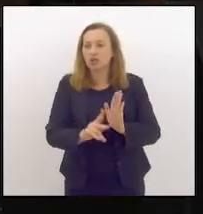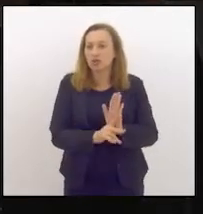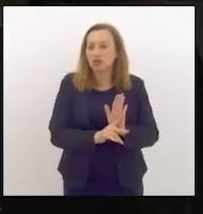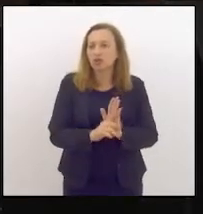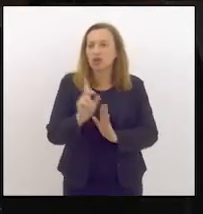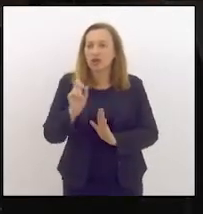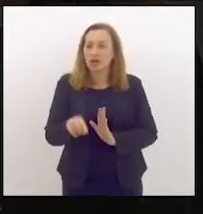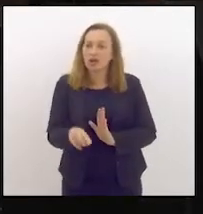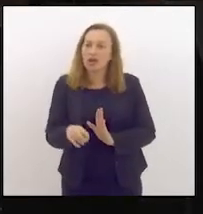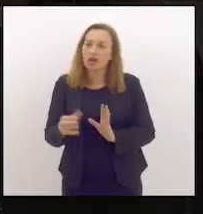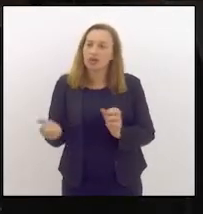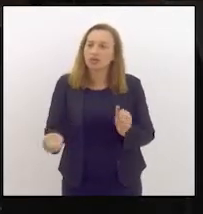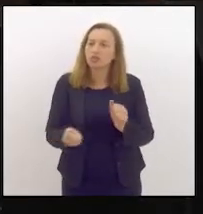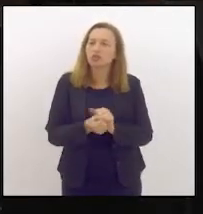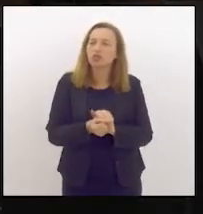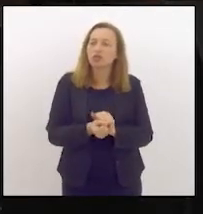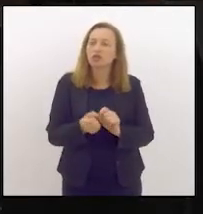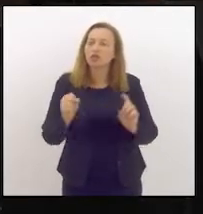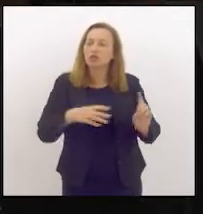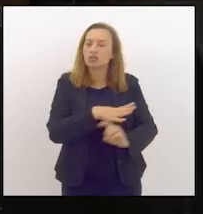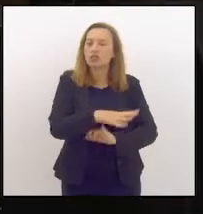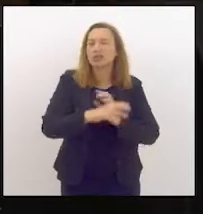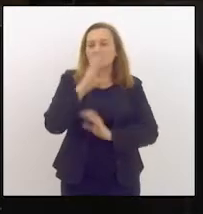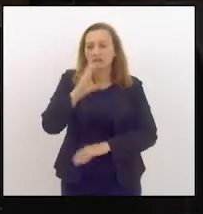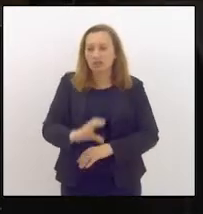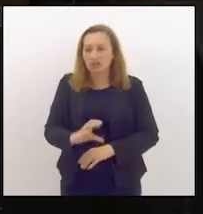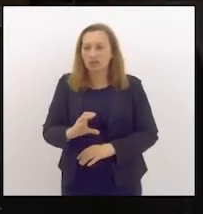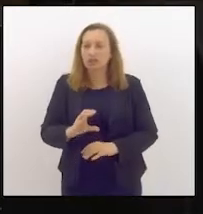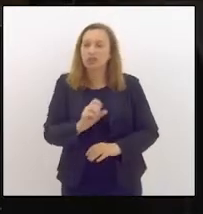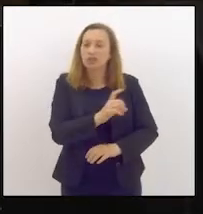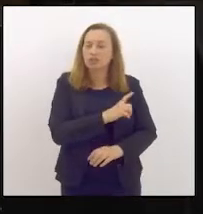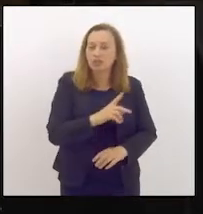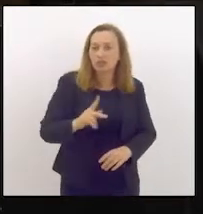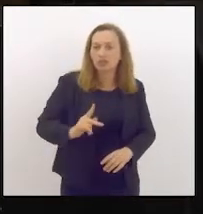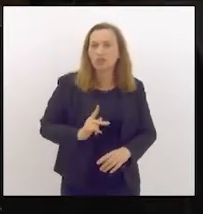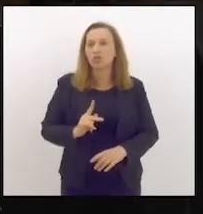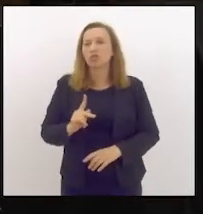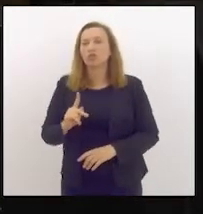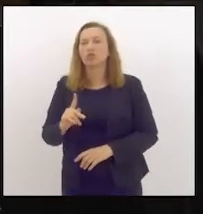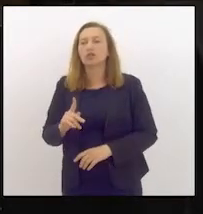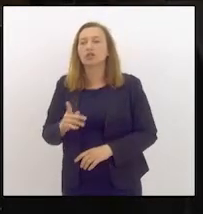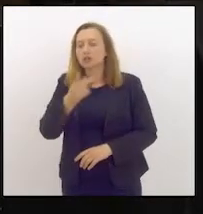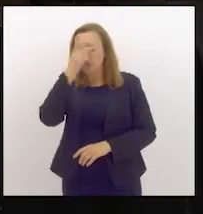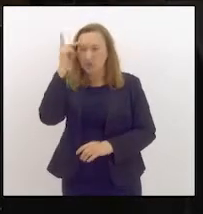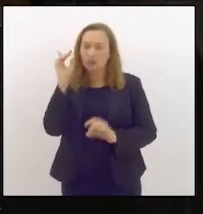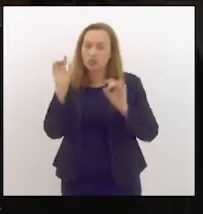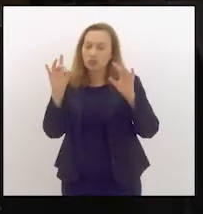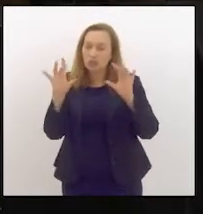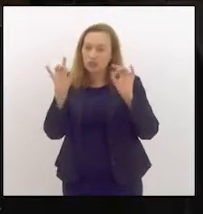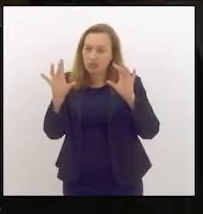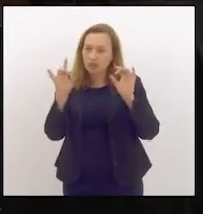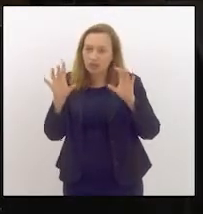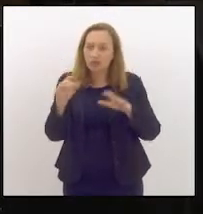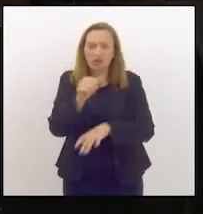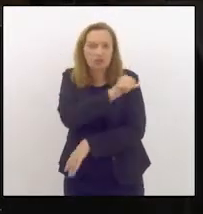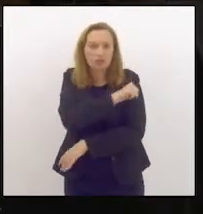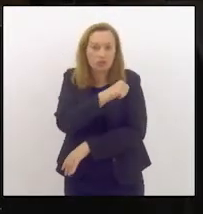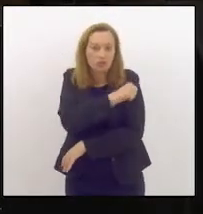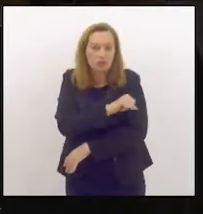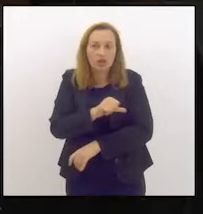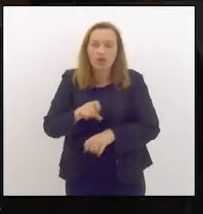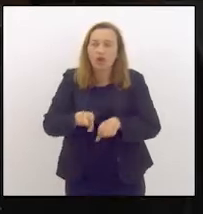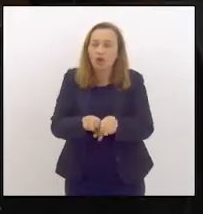ele é composto pela sociedade civil pela Defensoria Pública os especialistas como enfermeiras